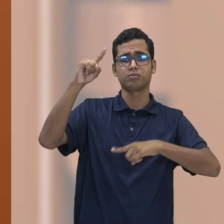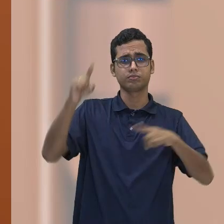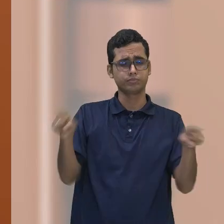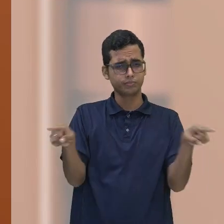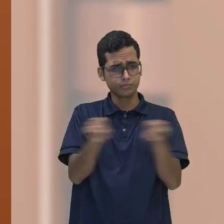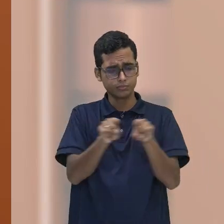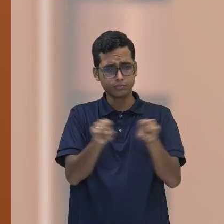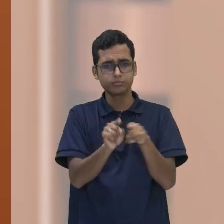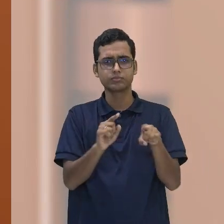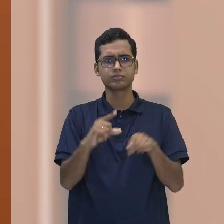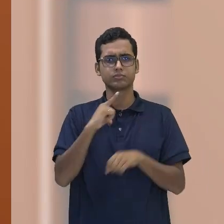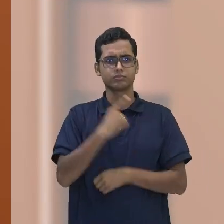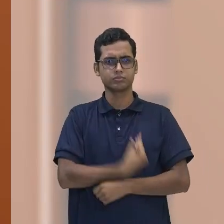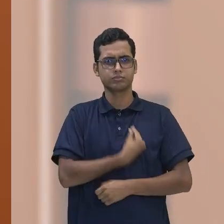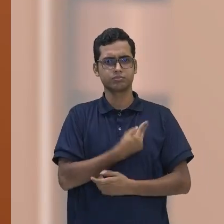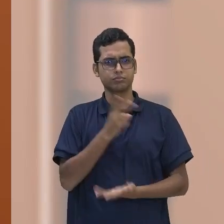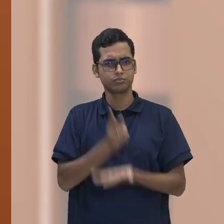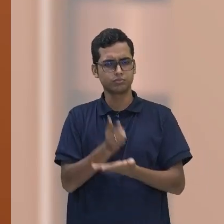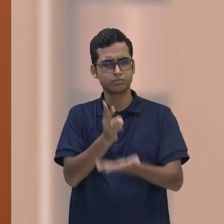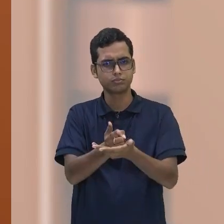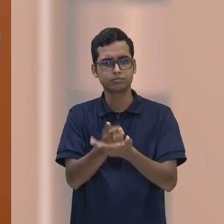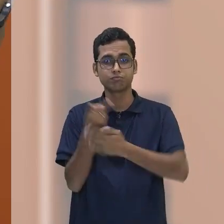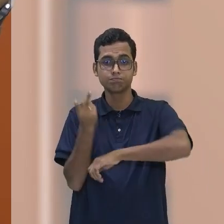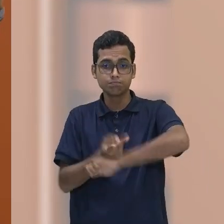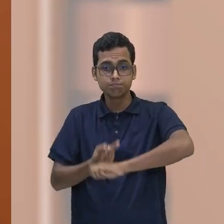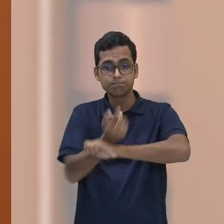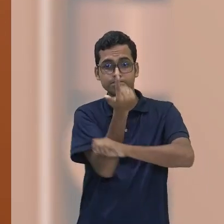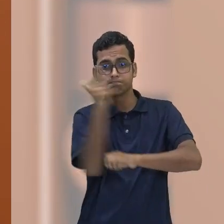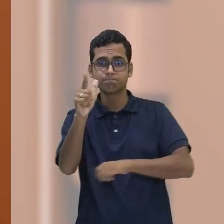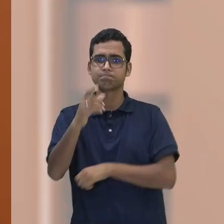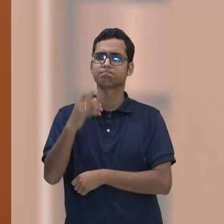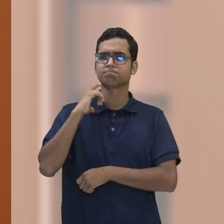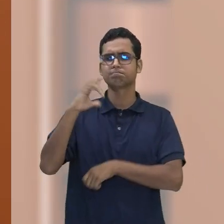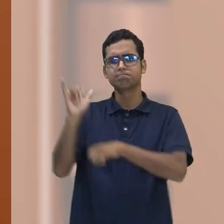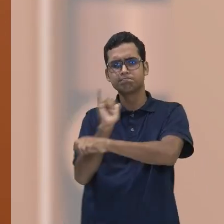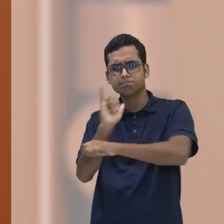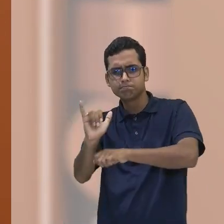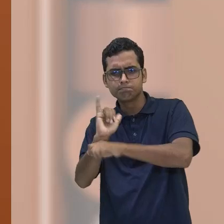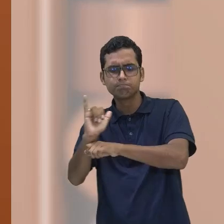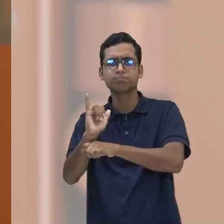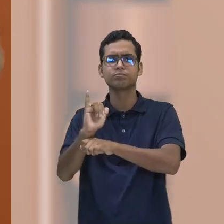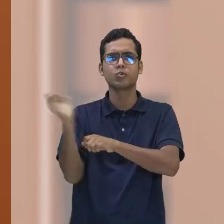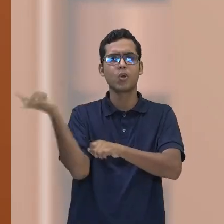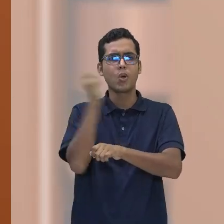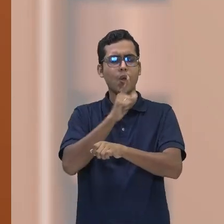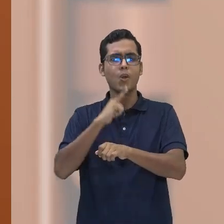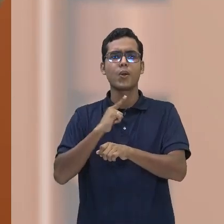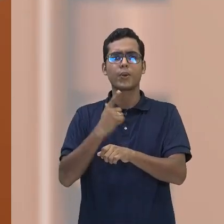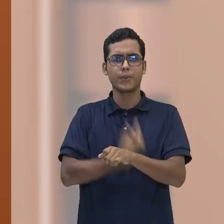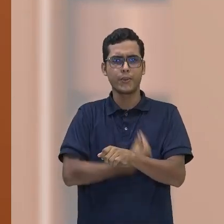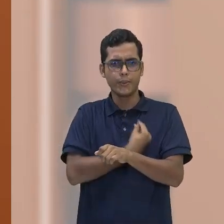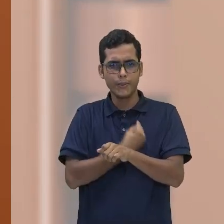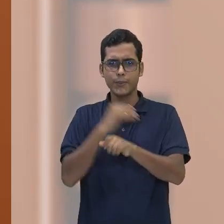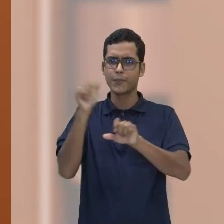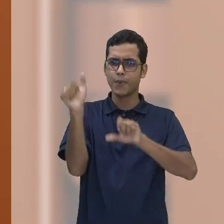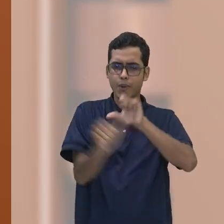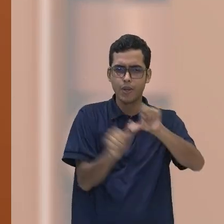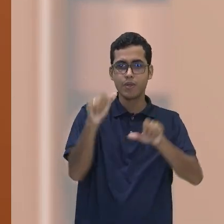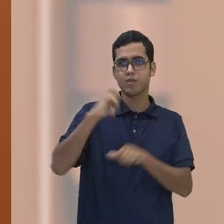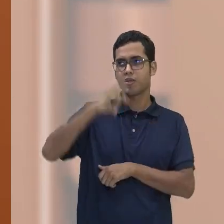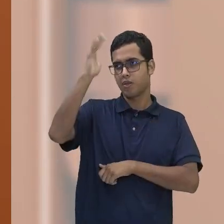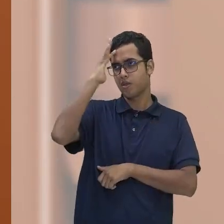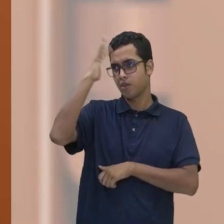projeto de existência. E aí eu vou procurar outras maneiras de quê? De refazer aquilo que eu sonhei e